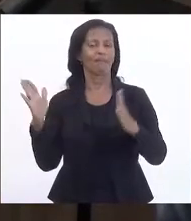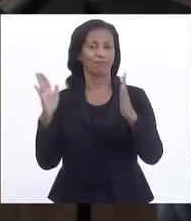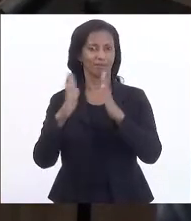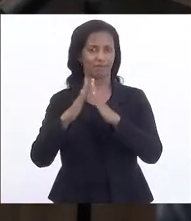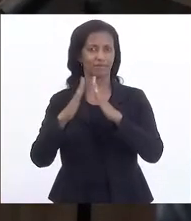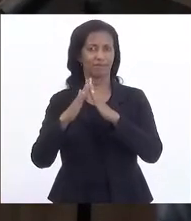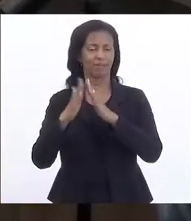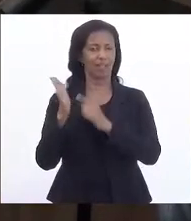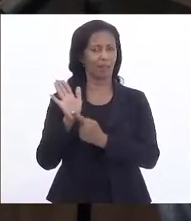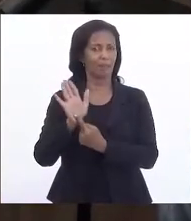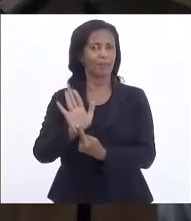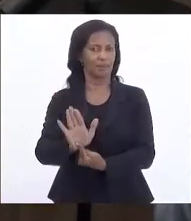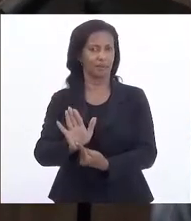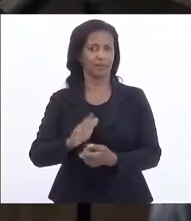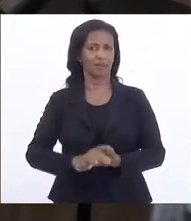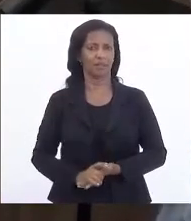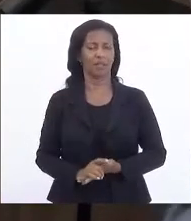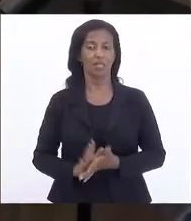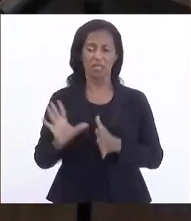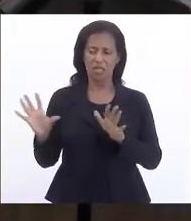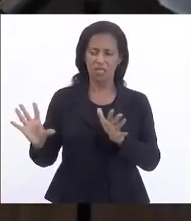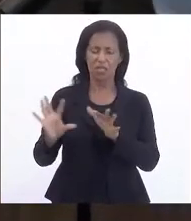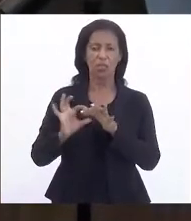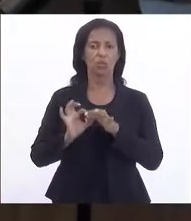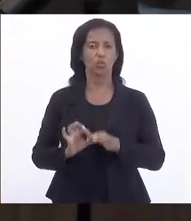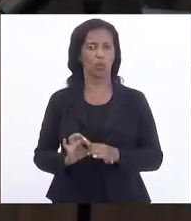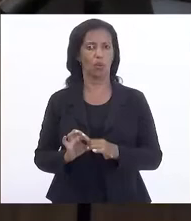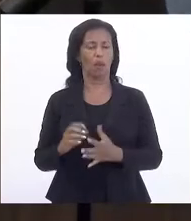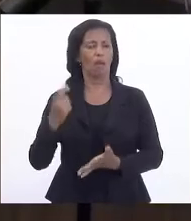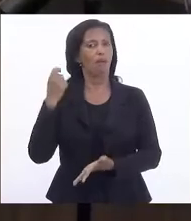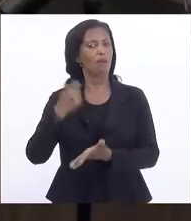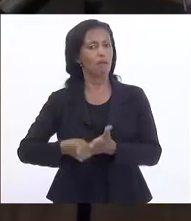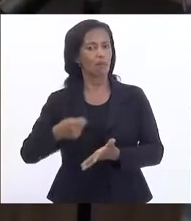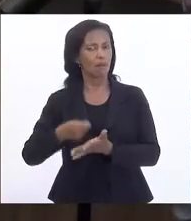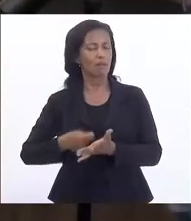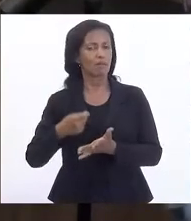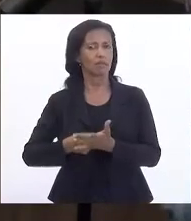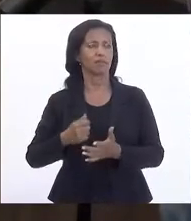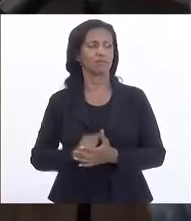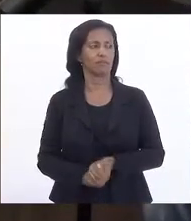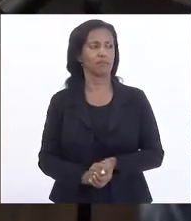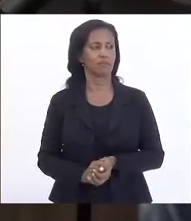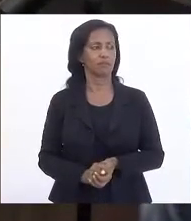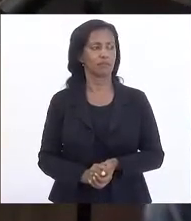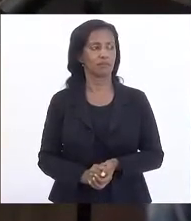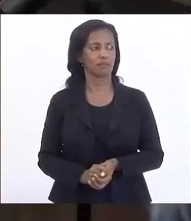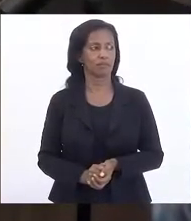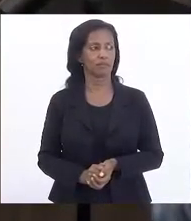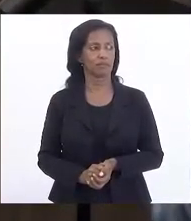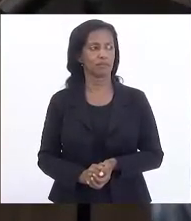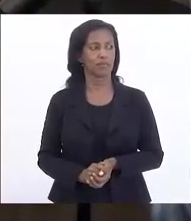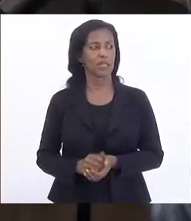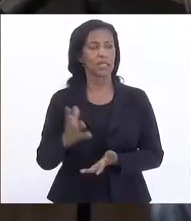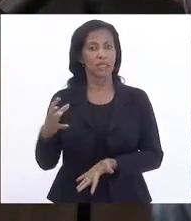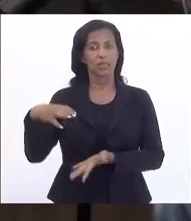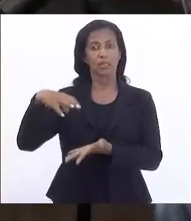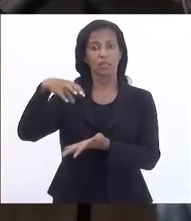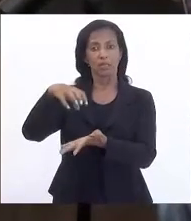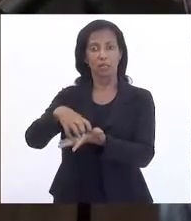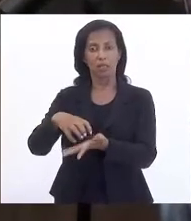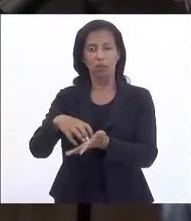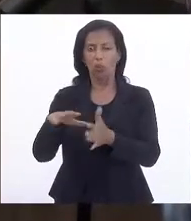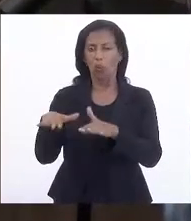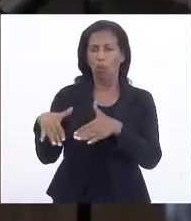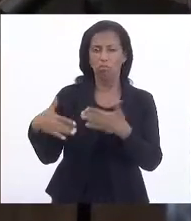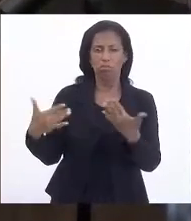apresenta e se soma a resistência e luta desse setor tão